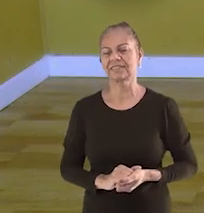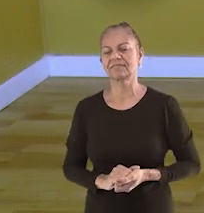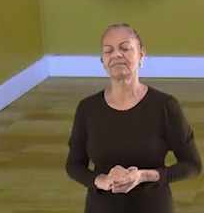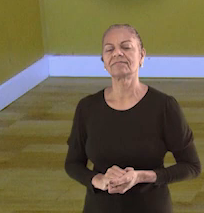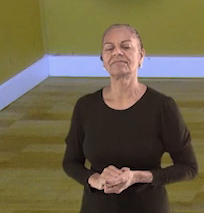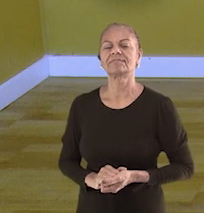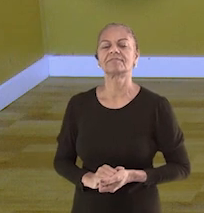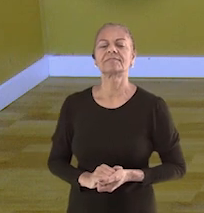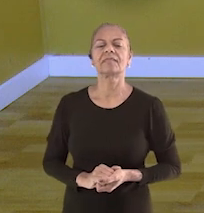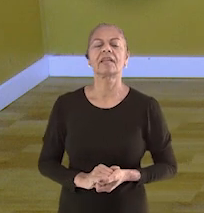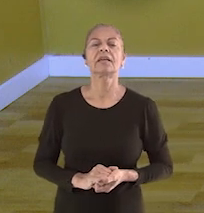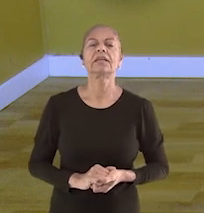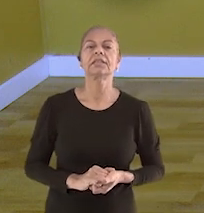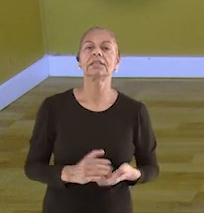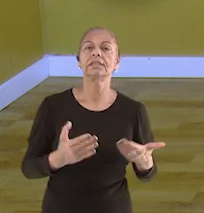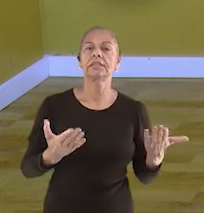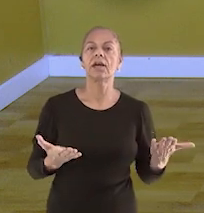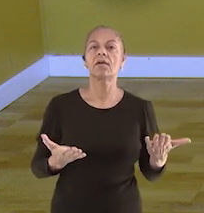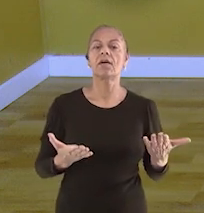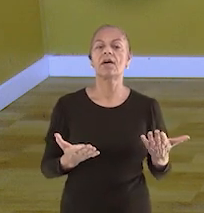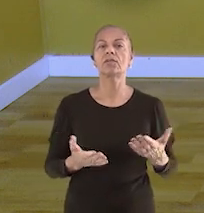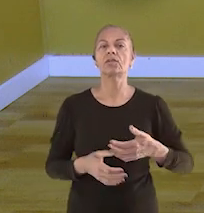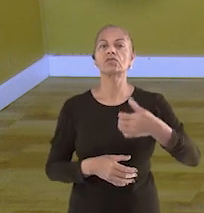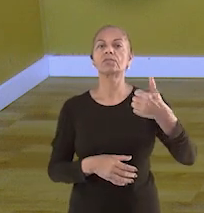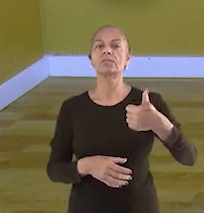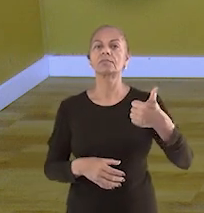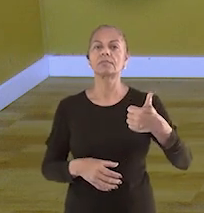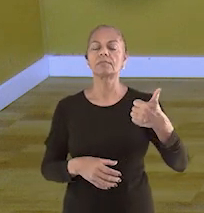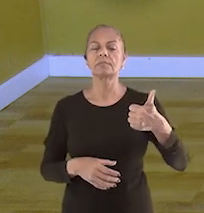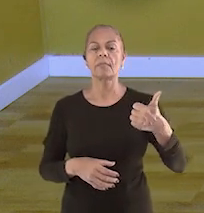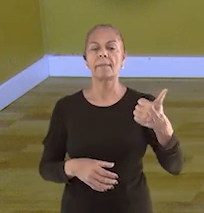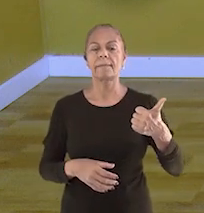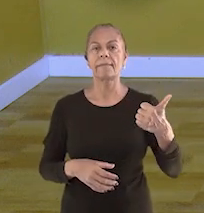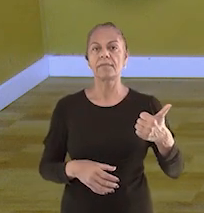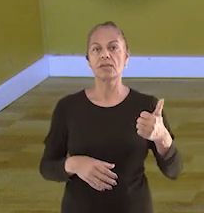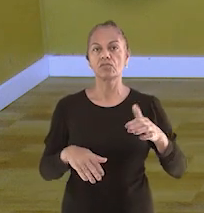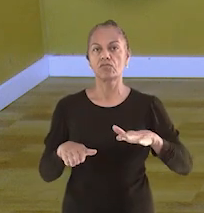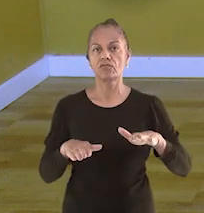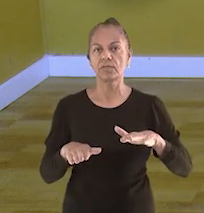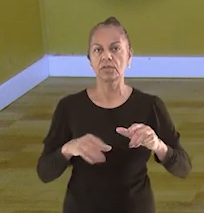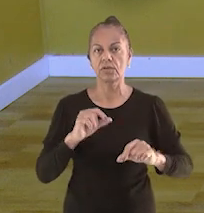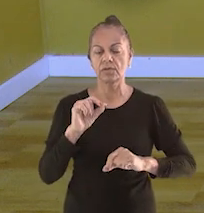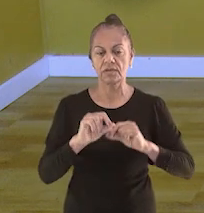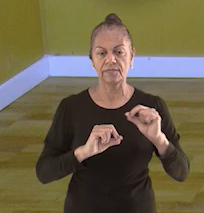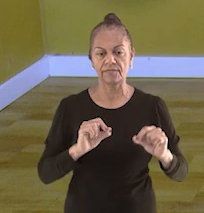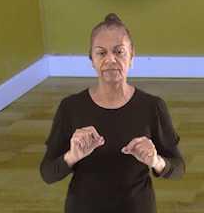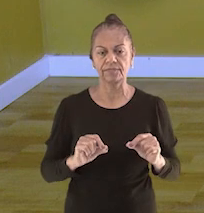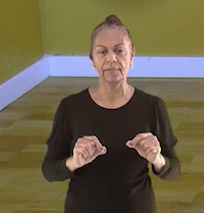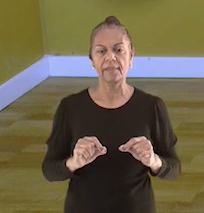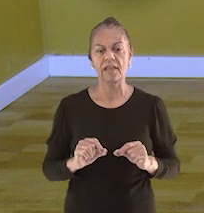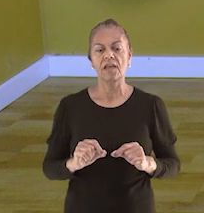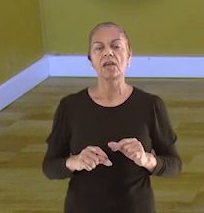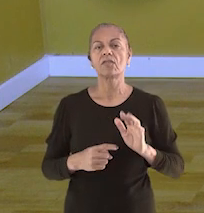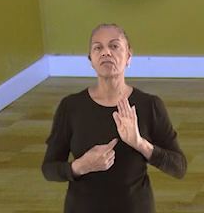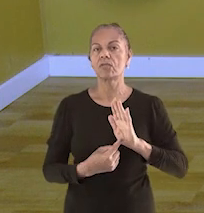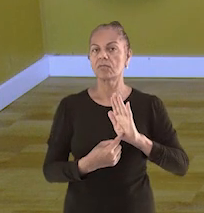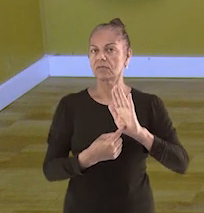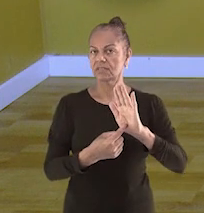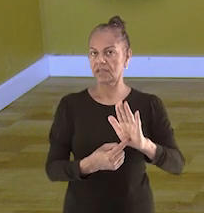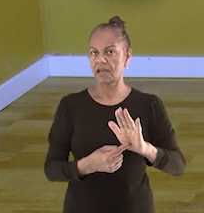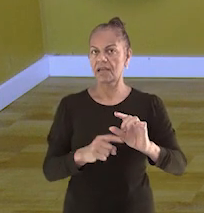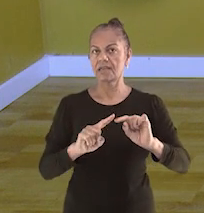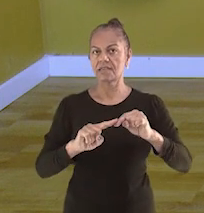Vamos para a nossa aula? O nosso primeiro exercício será o agachamento livre. Primeiro eu vou demonstrar e depois eu vou dar o